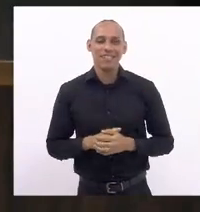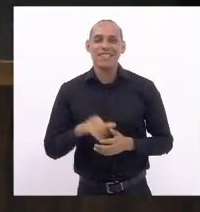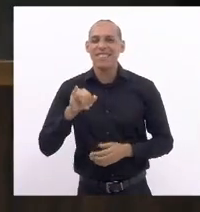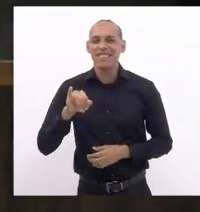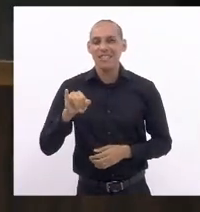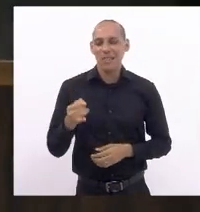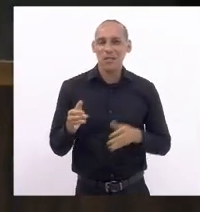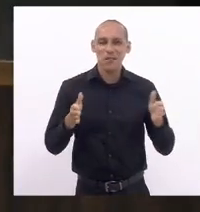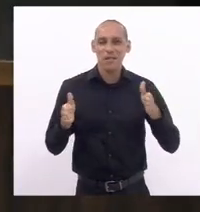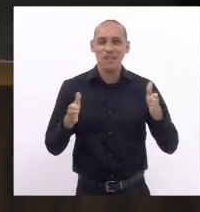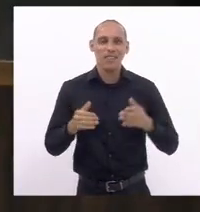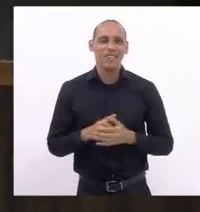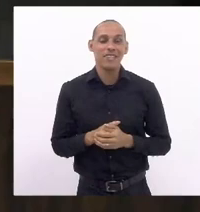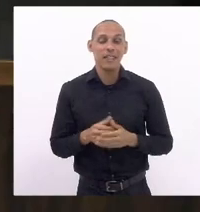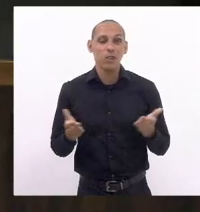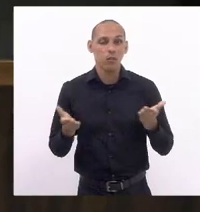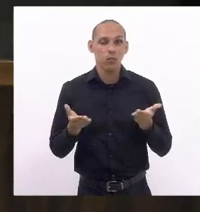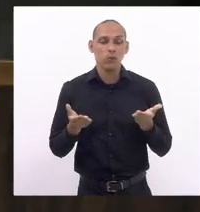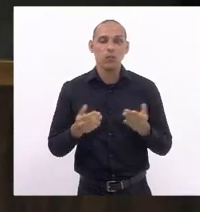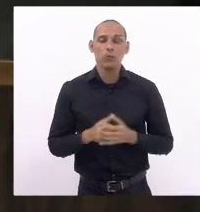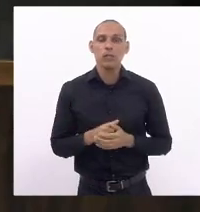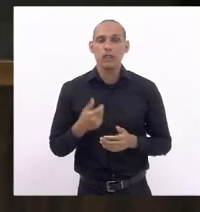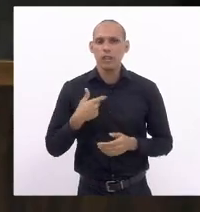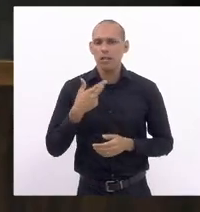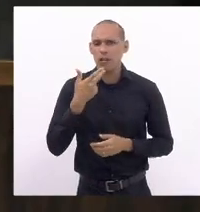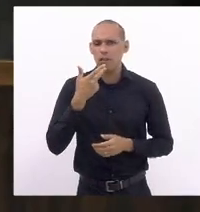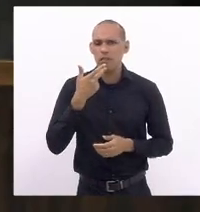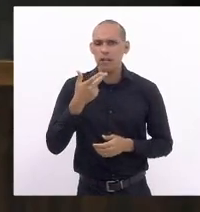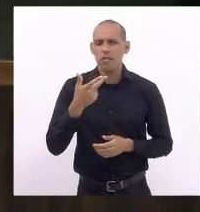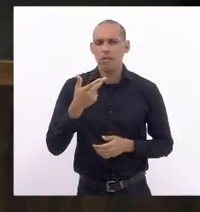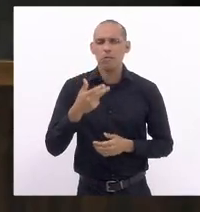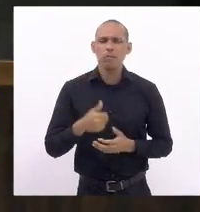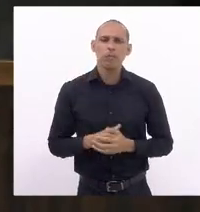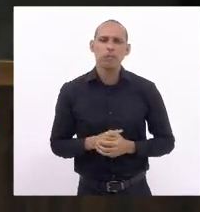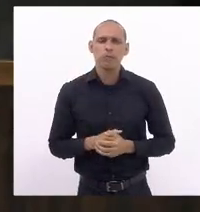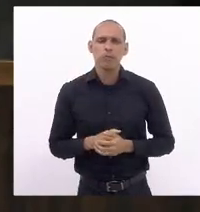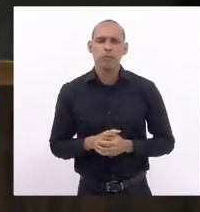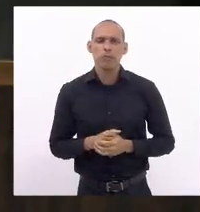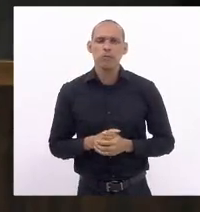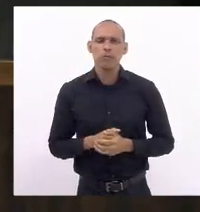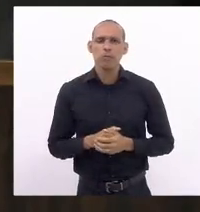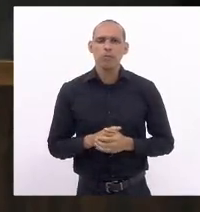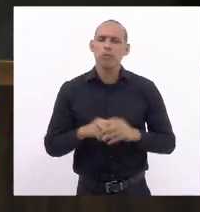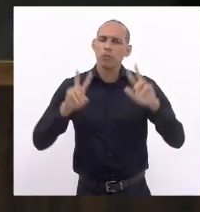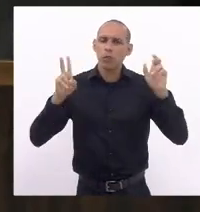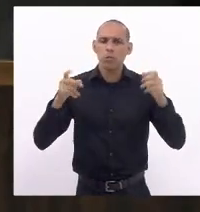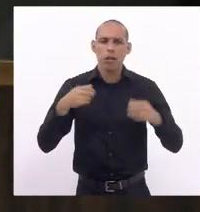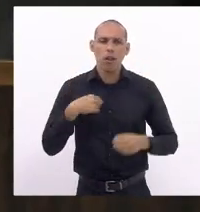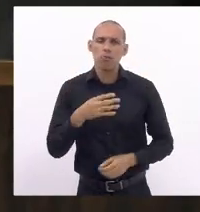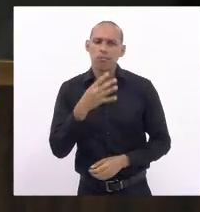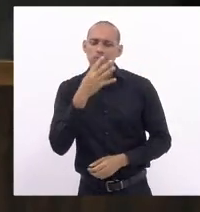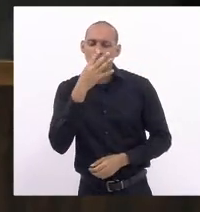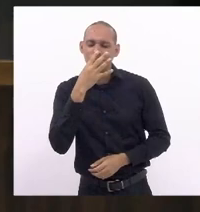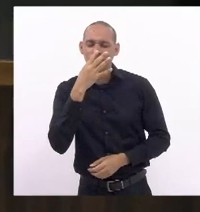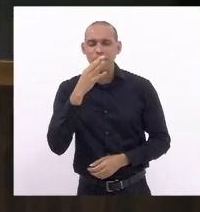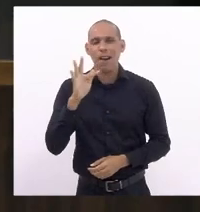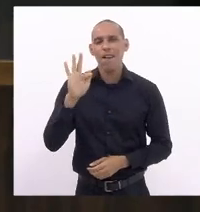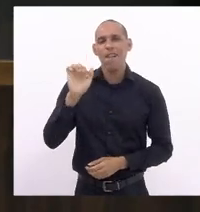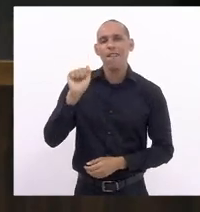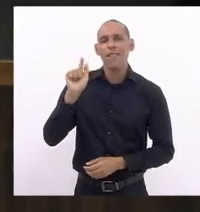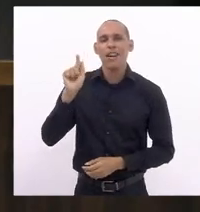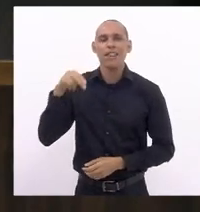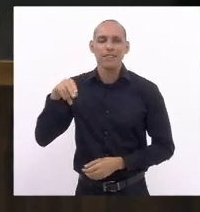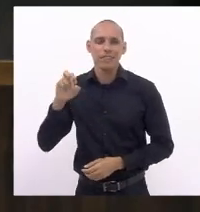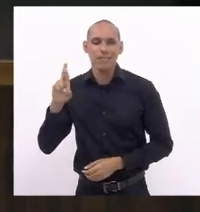esse momento. Eu hoje estou falando com o cantor, qual sou admirador número um, Fagner, desde cedo.